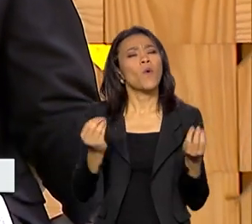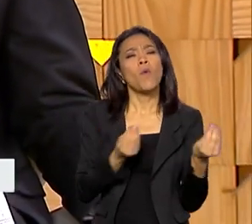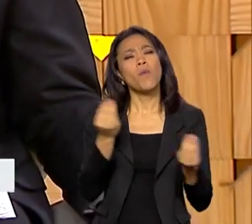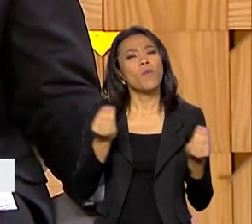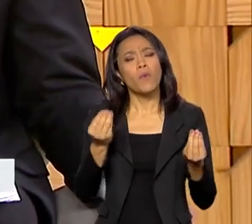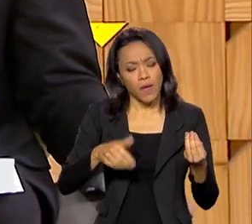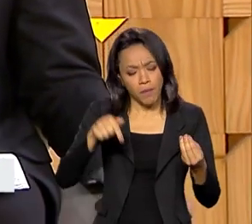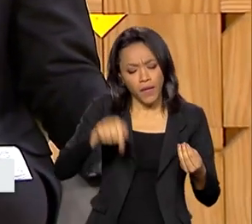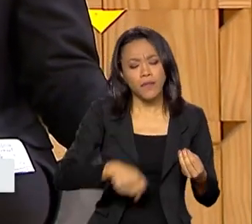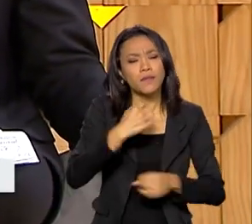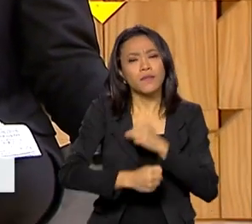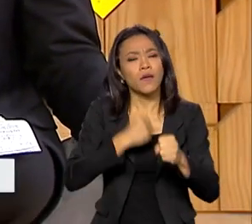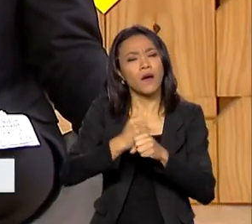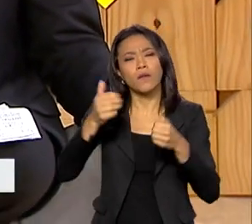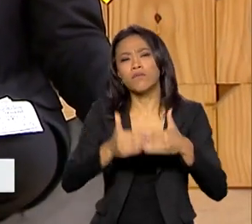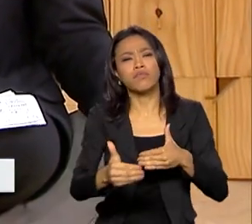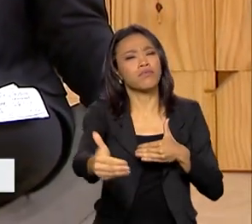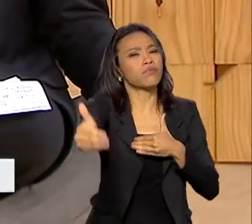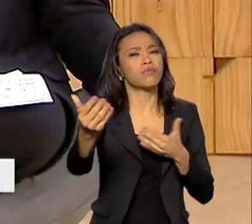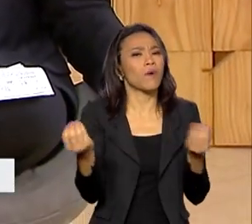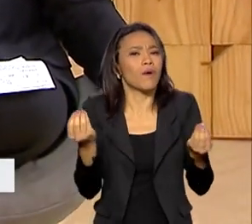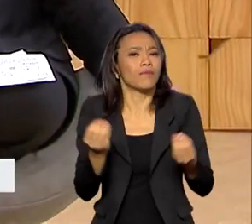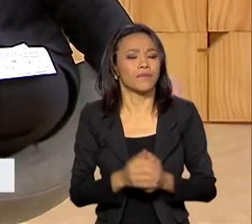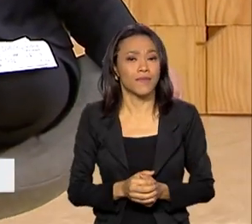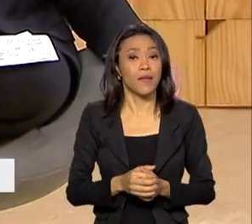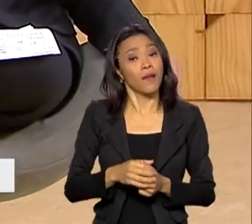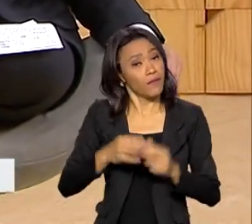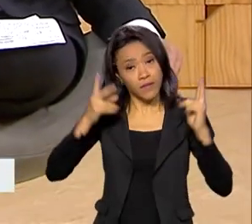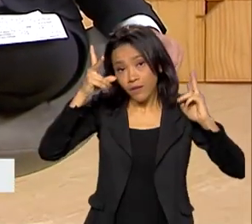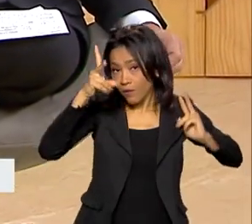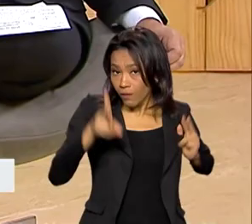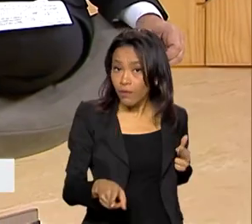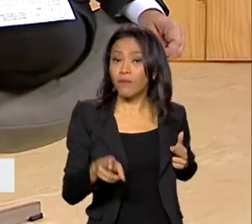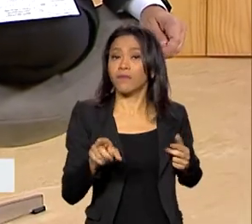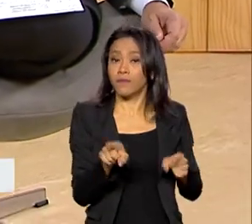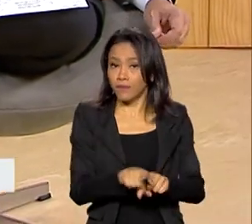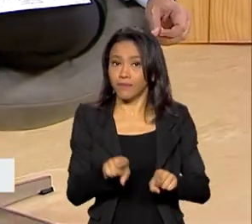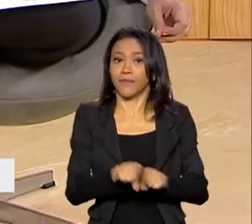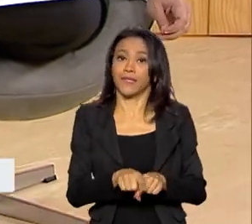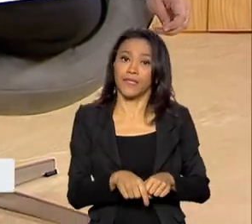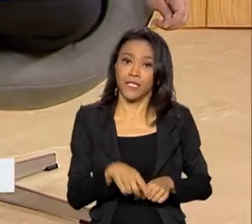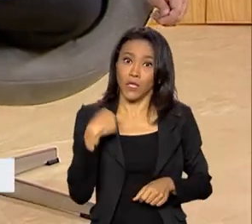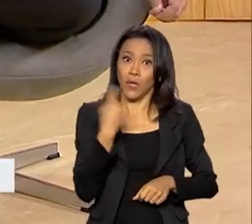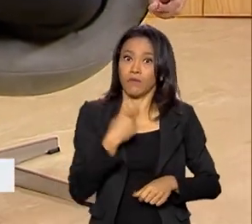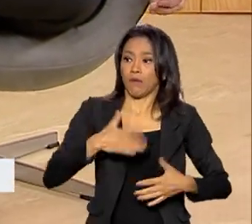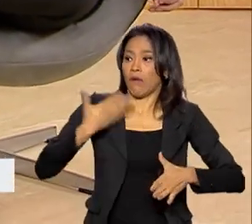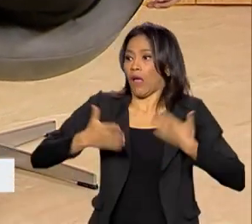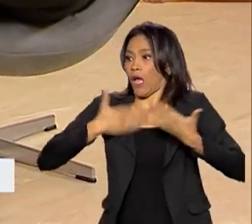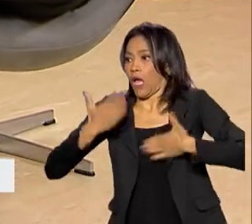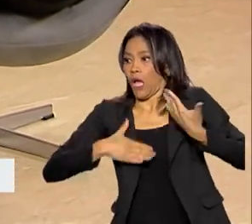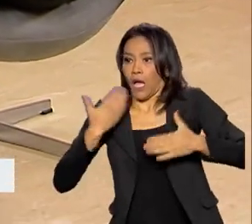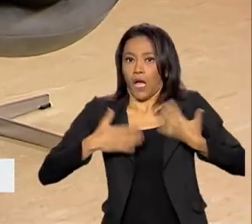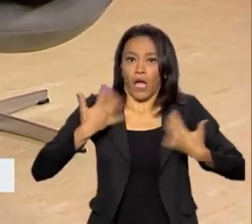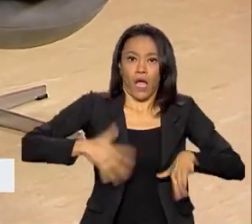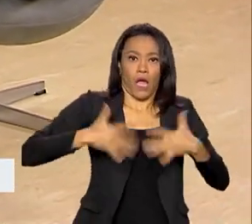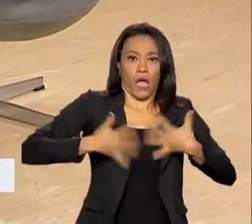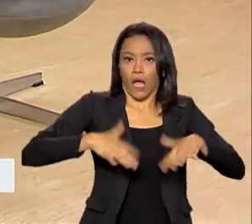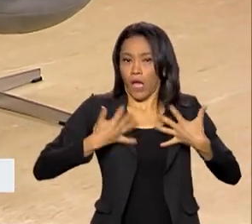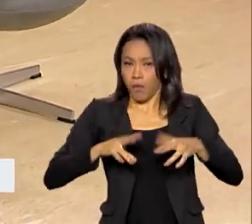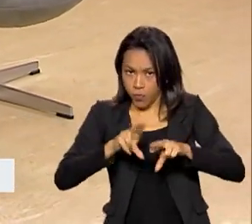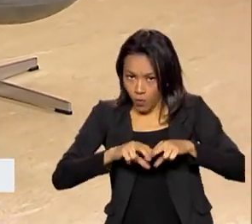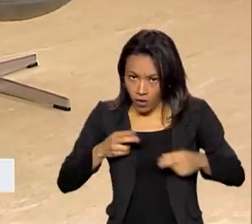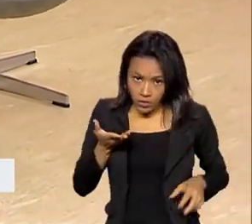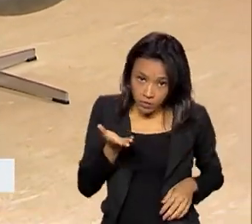que é? A expectativa é que isso se repita, né? Mas nós não nos apavoramos com